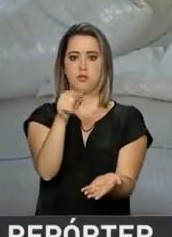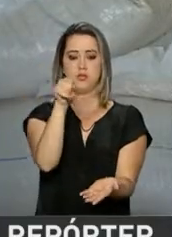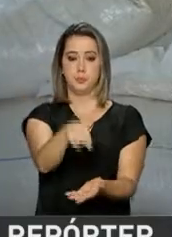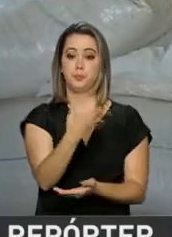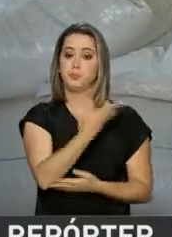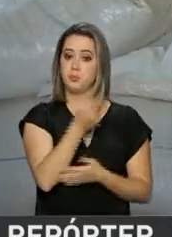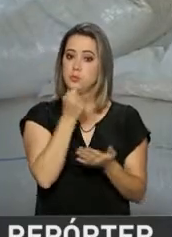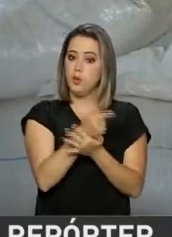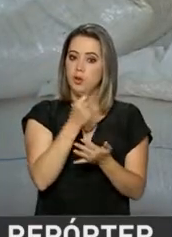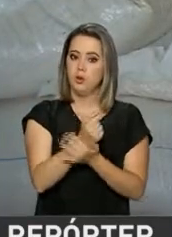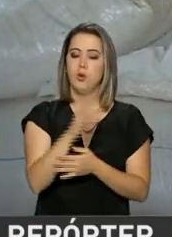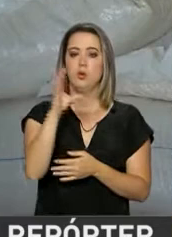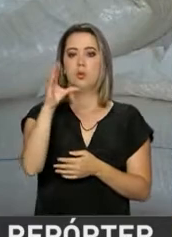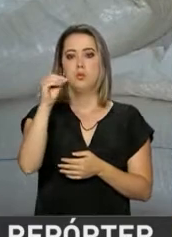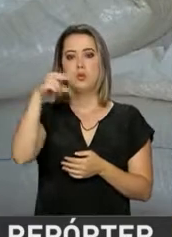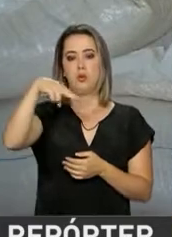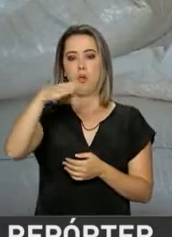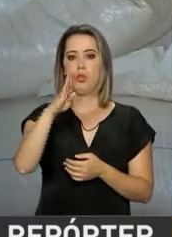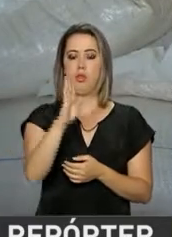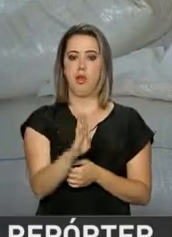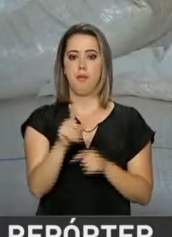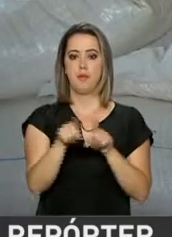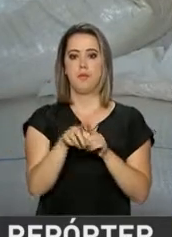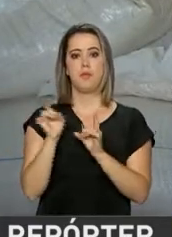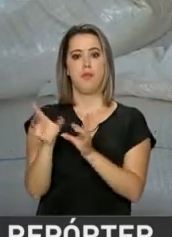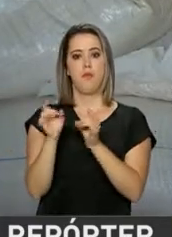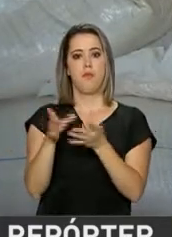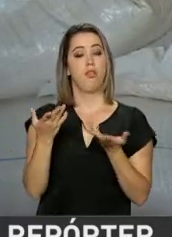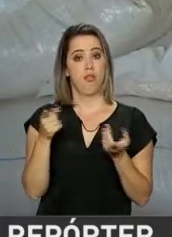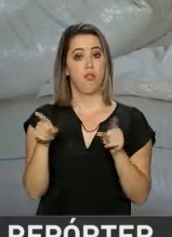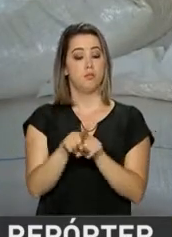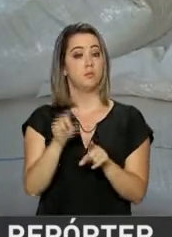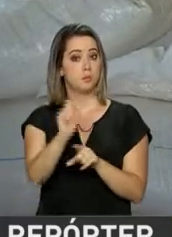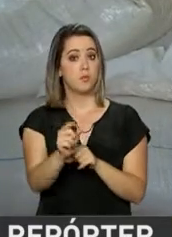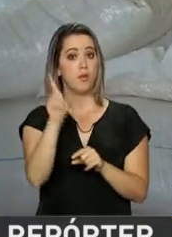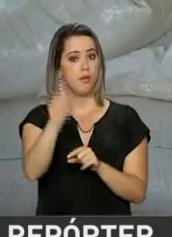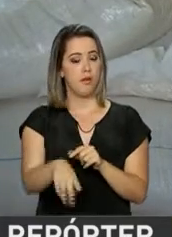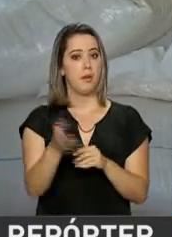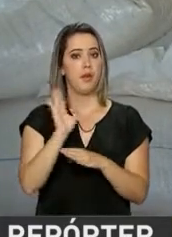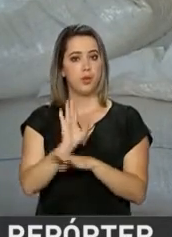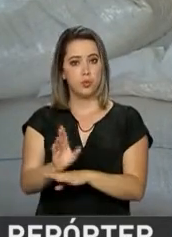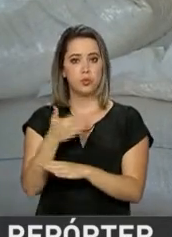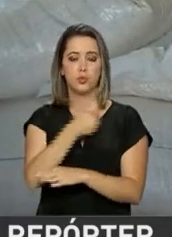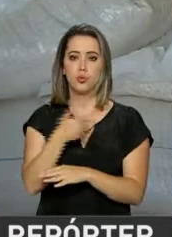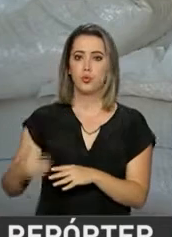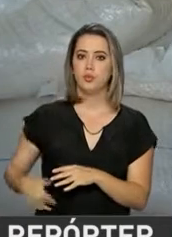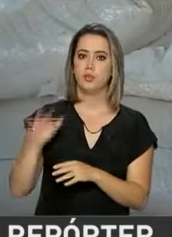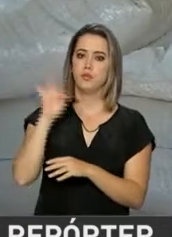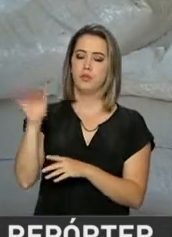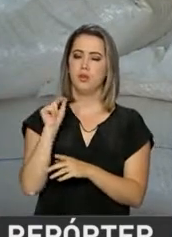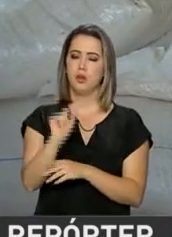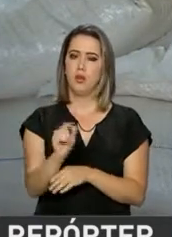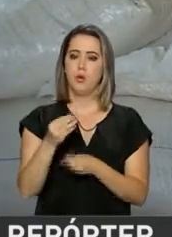foi comprado na conab por meio do programa vendas em balcão o produto é subsidiado pelo governo isso